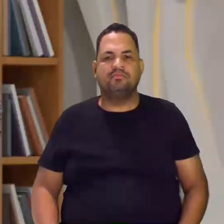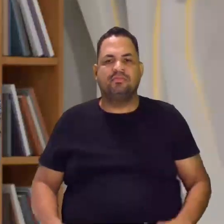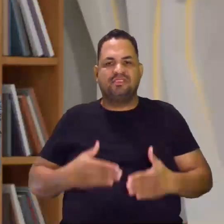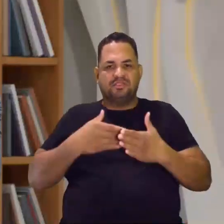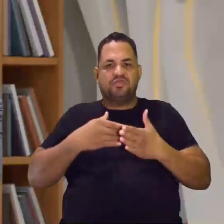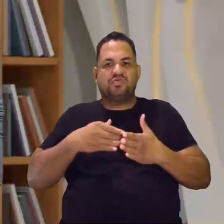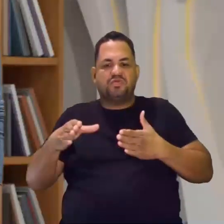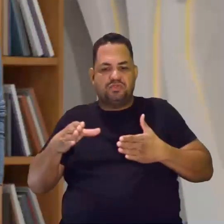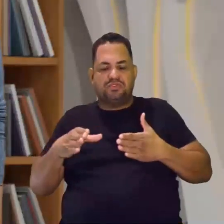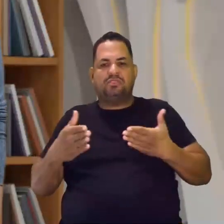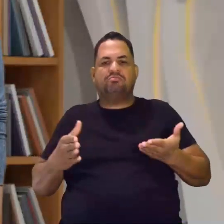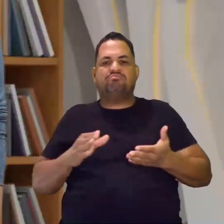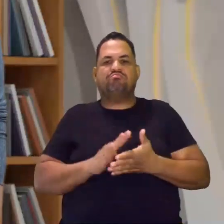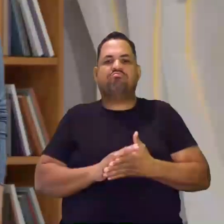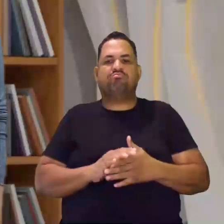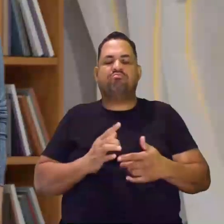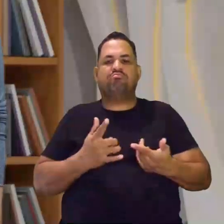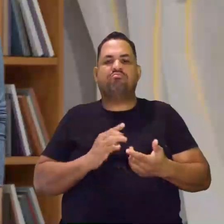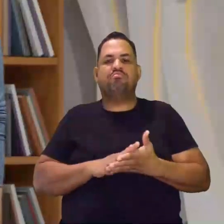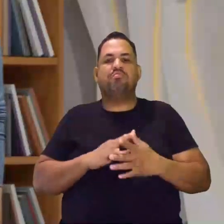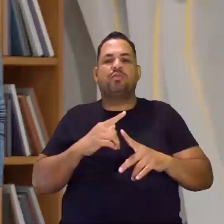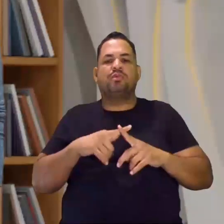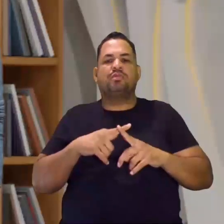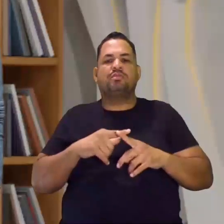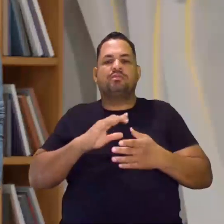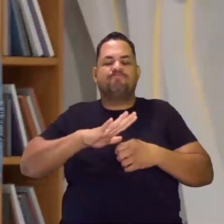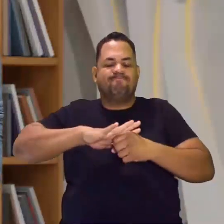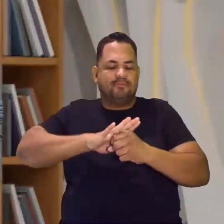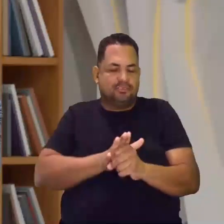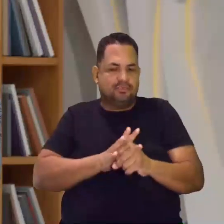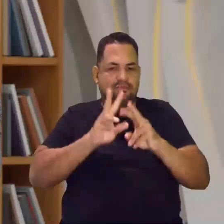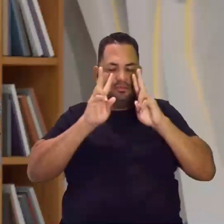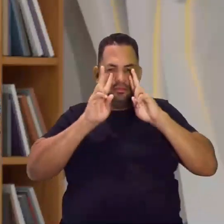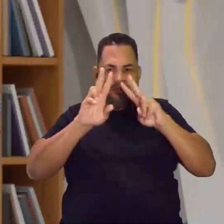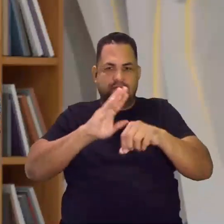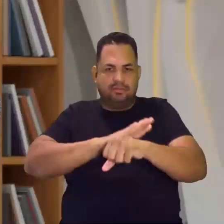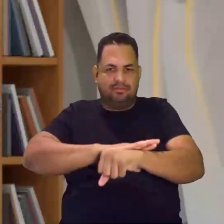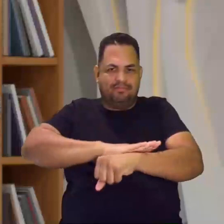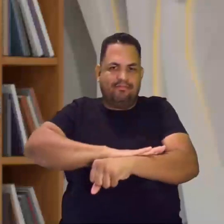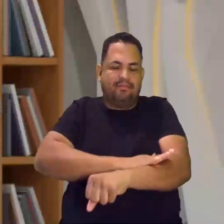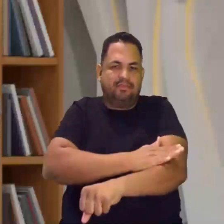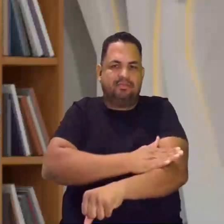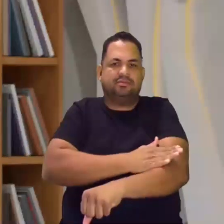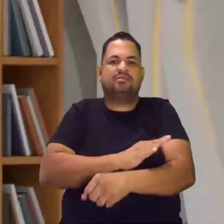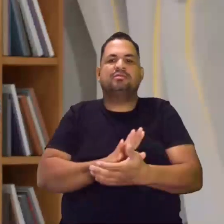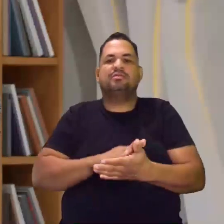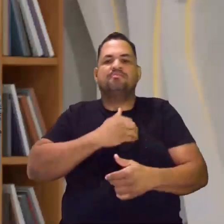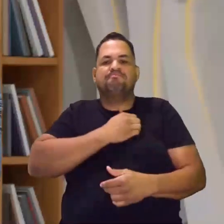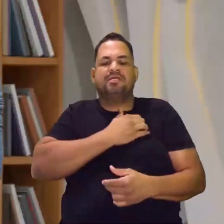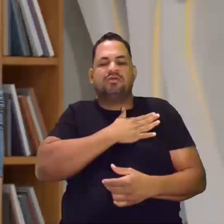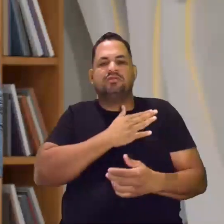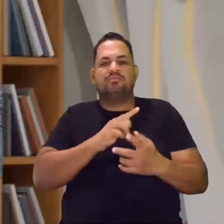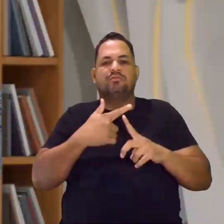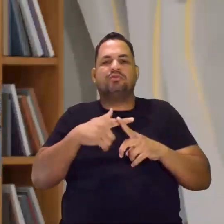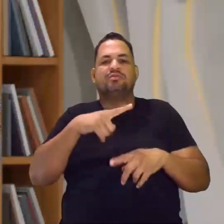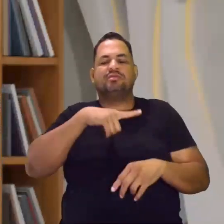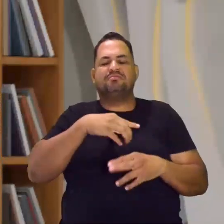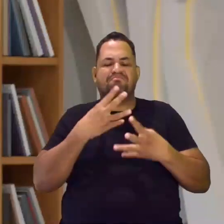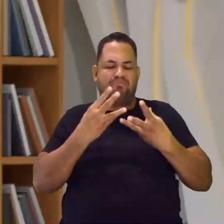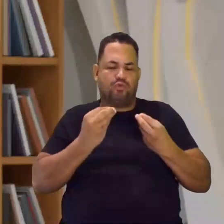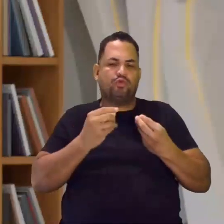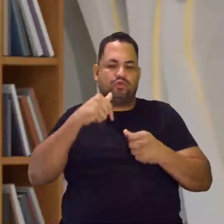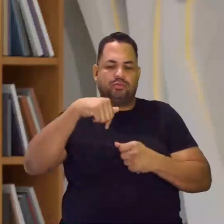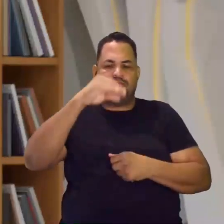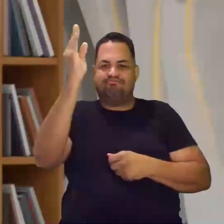a partir dessa visão preconceituosa e discriminatória aí de racismo e de preconceito que existe demais no nosso país,